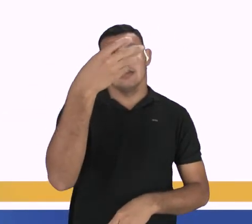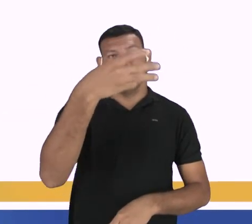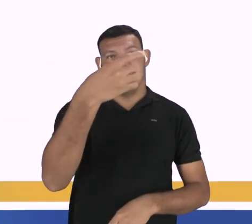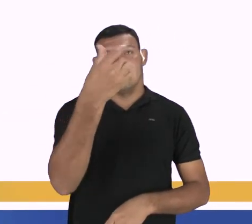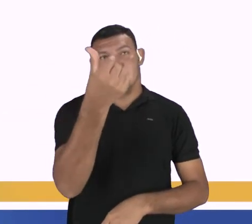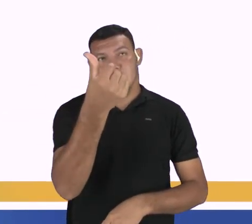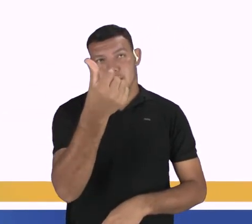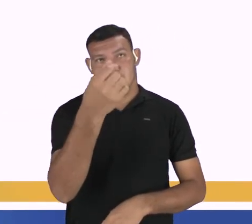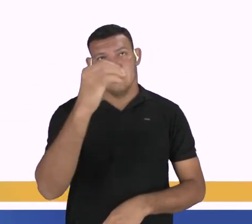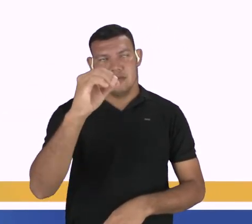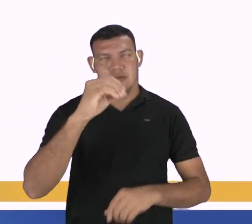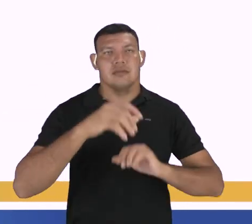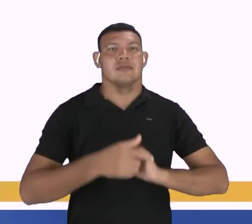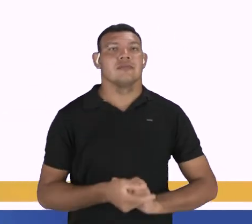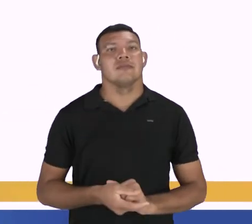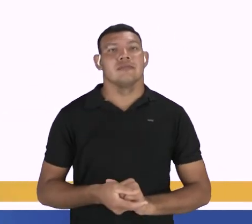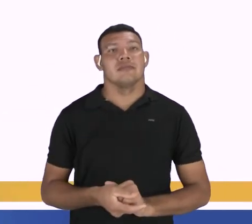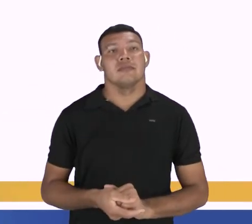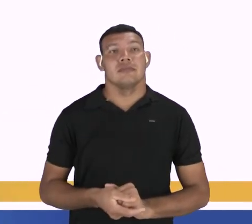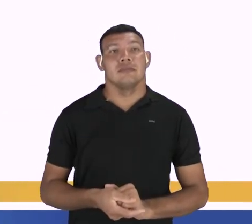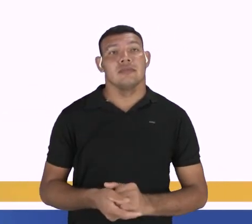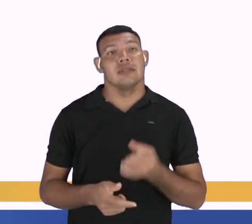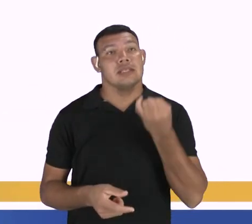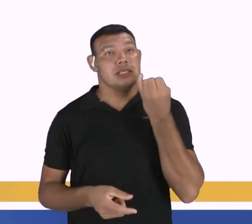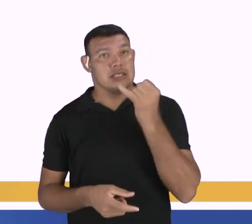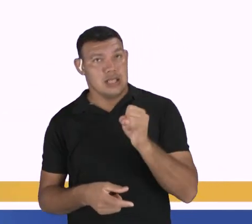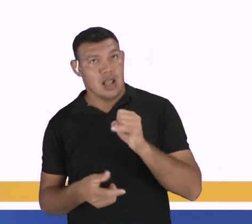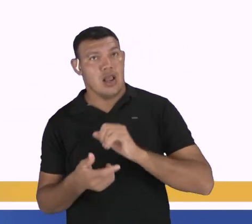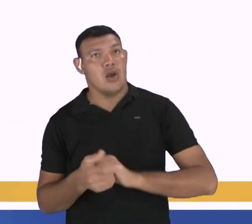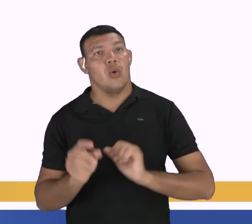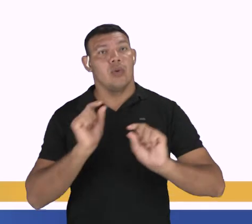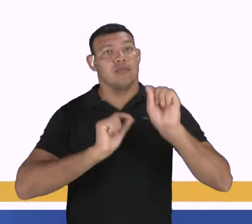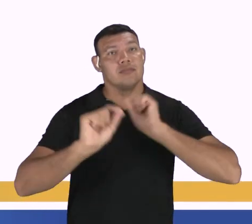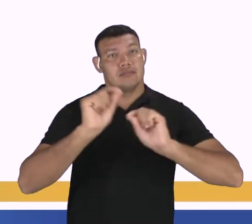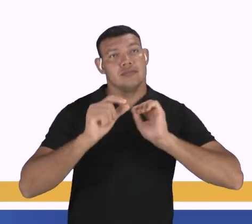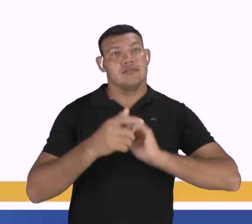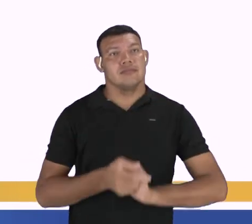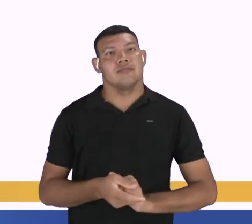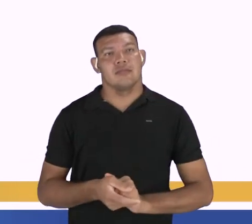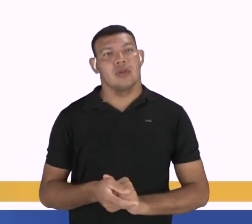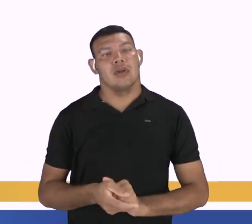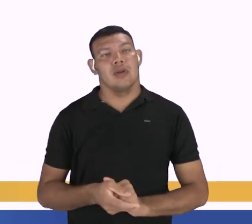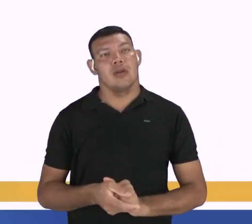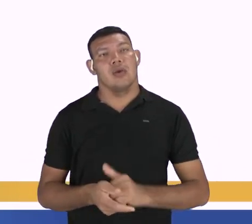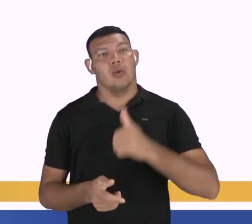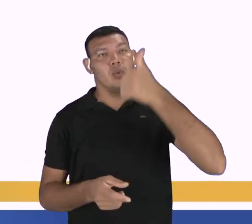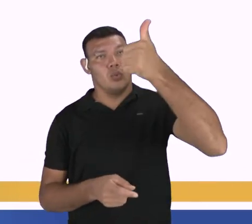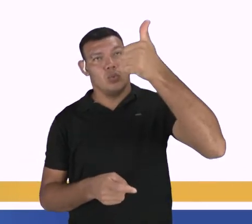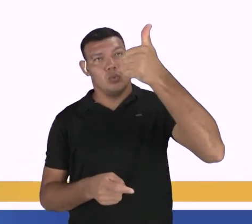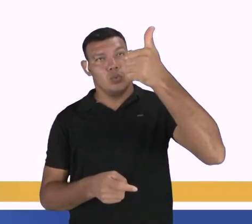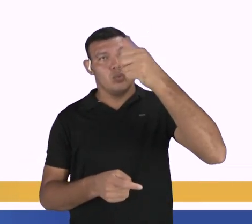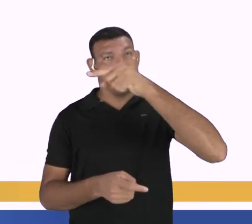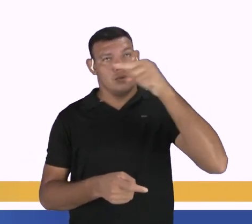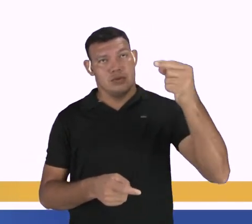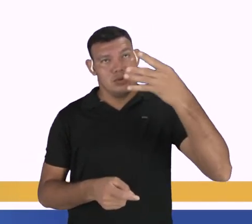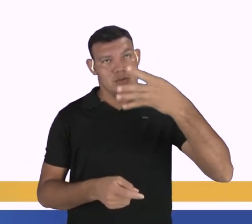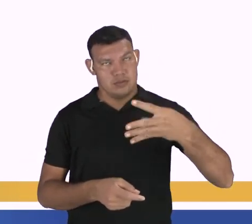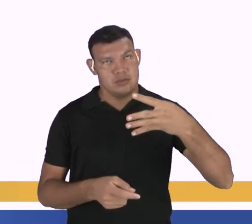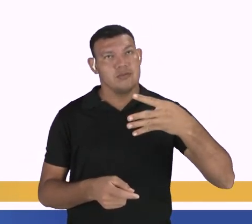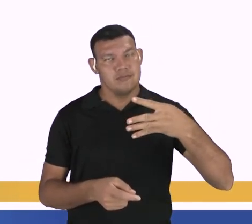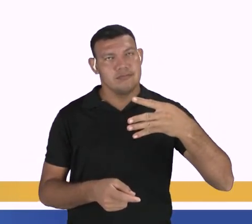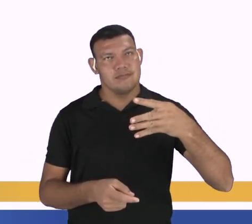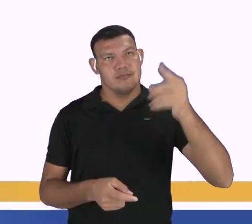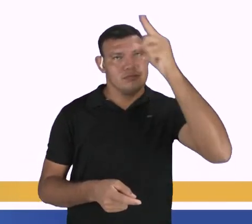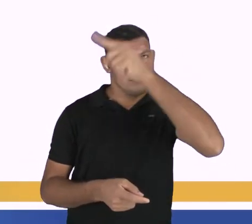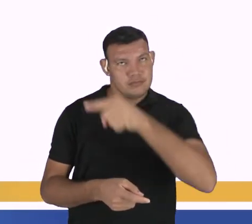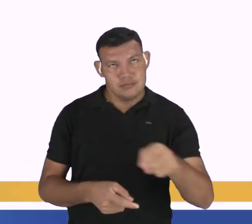graus. Quando os ponteiros marcam 3 horas, isso quer dizer que nós estamos em 1/4 de uma volta. Bom, 1/4